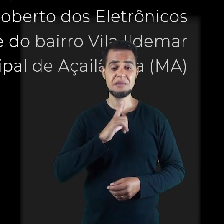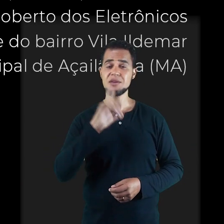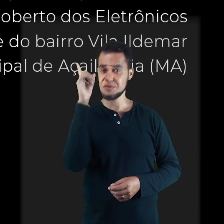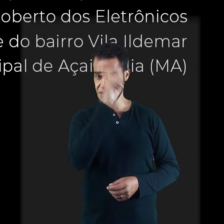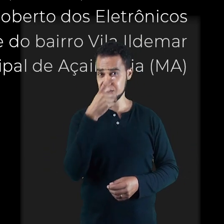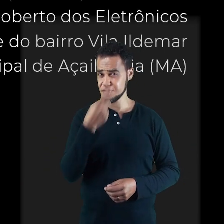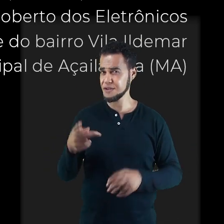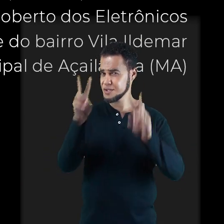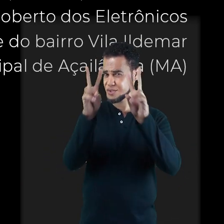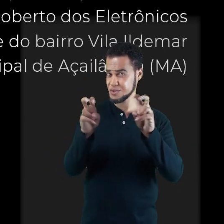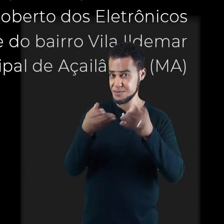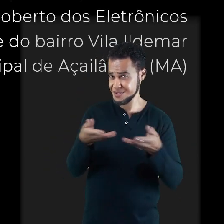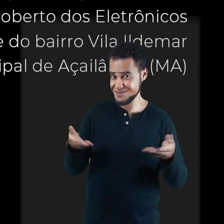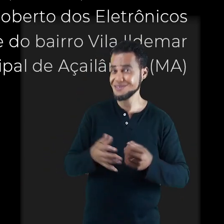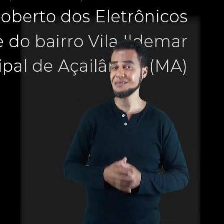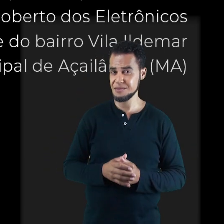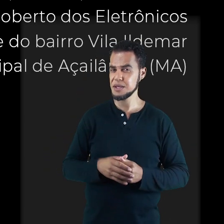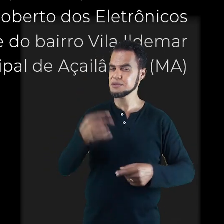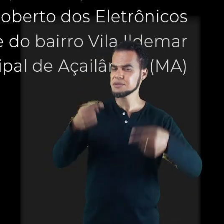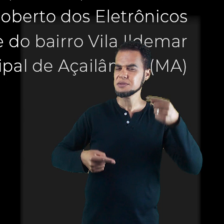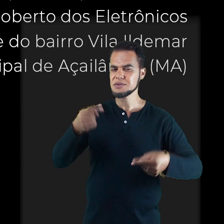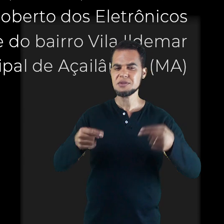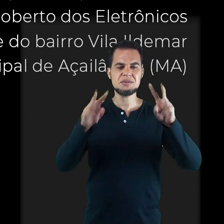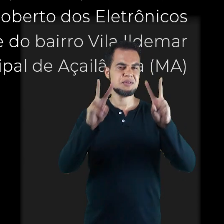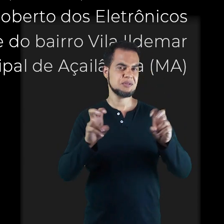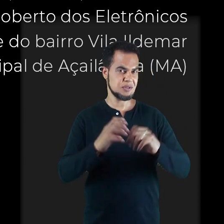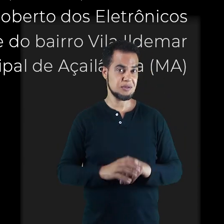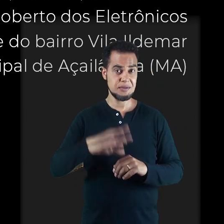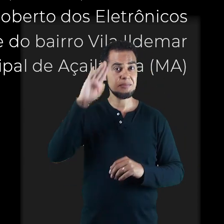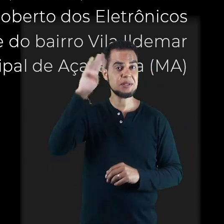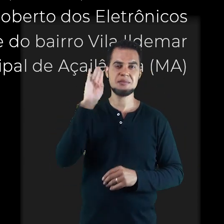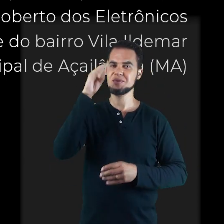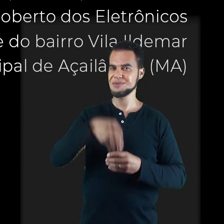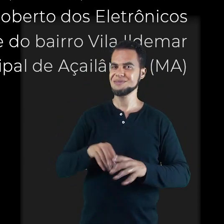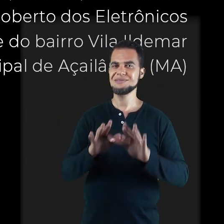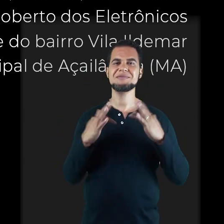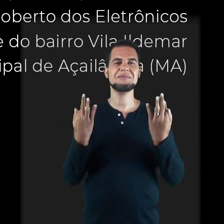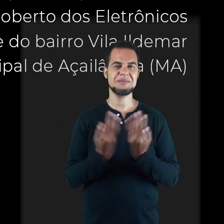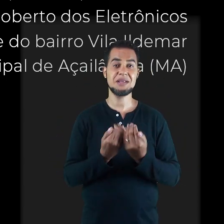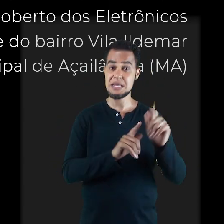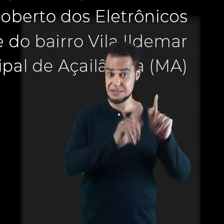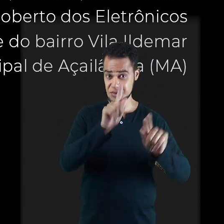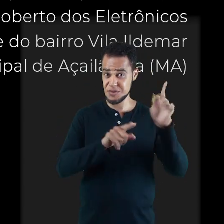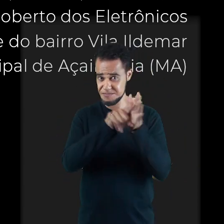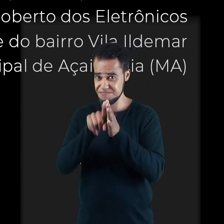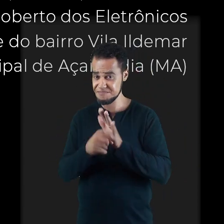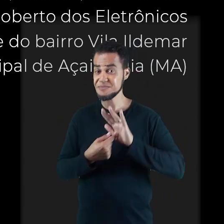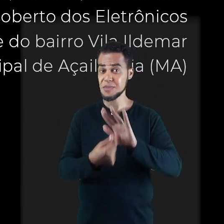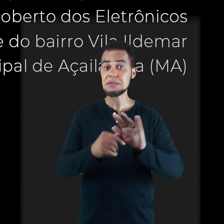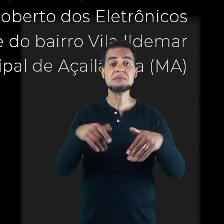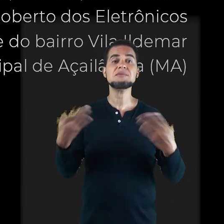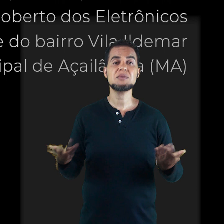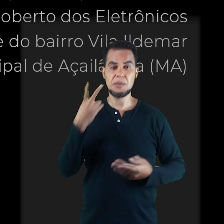Existe a dificuldade de falar sobre esse tema e discorrer sobre esse assunto, principalmente no seio familiar. As estatísticas